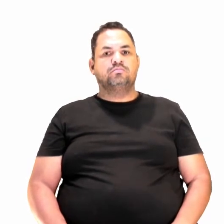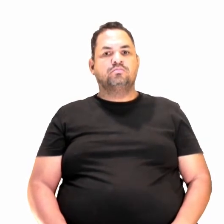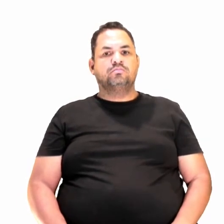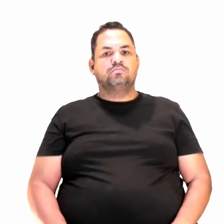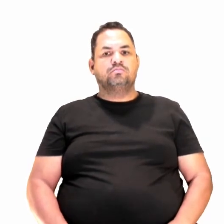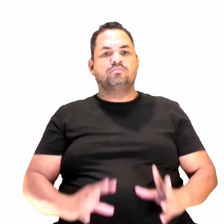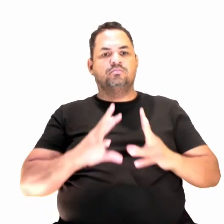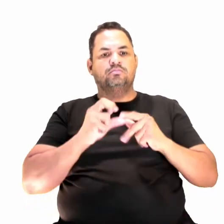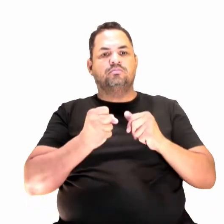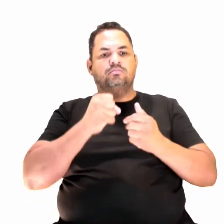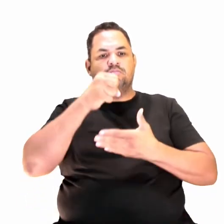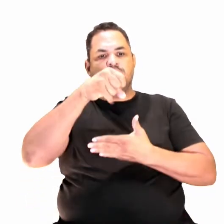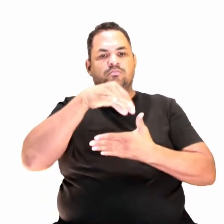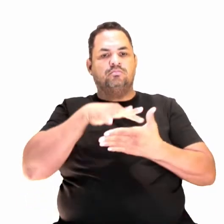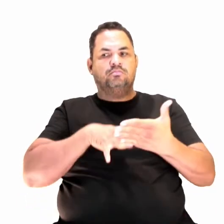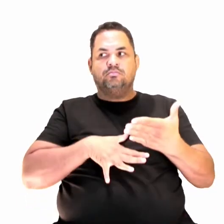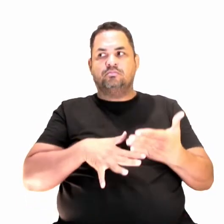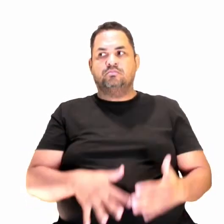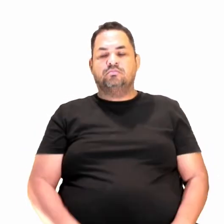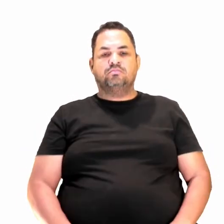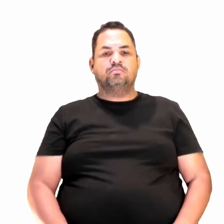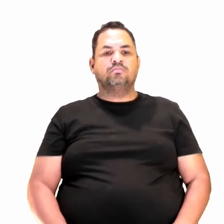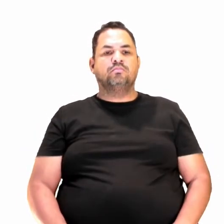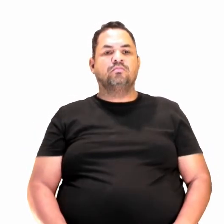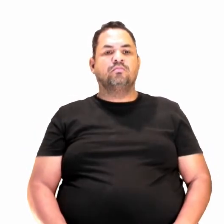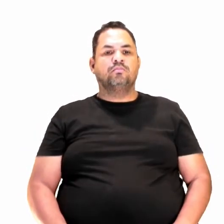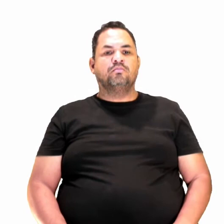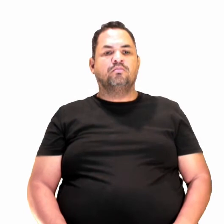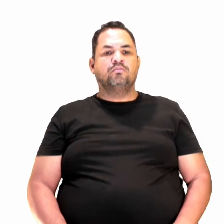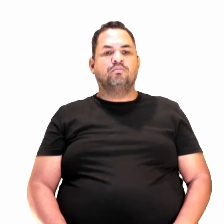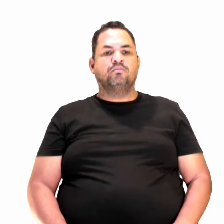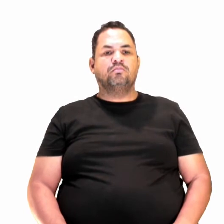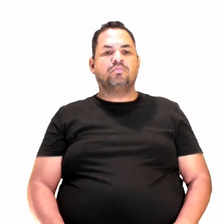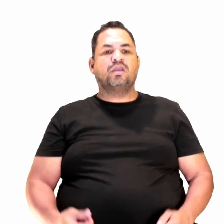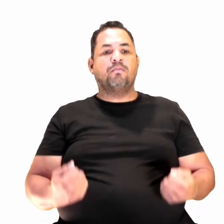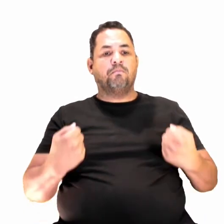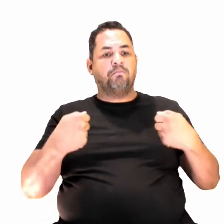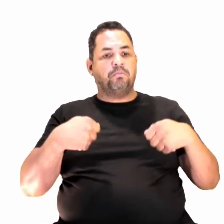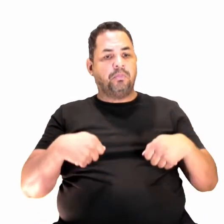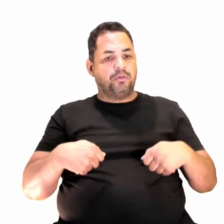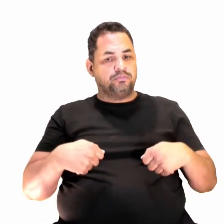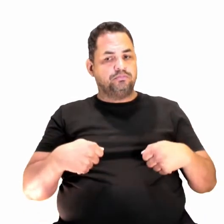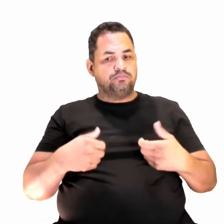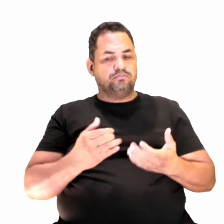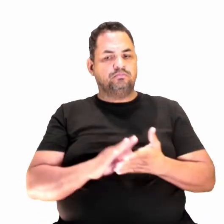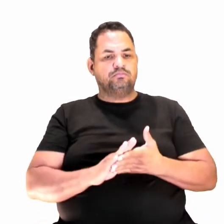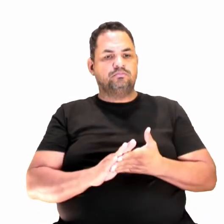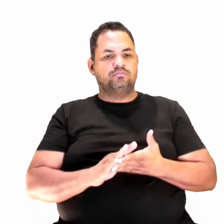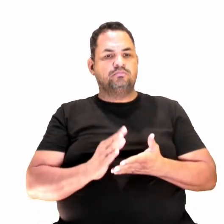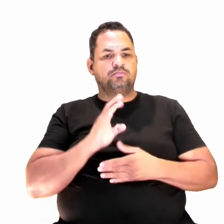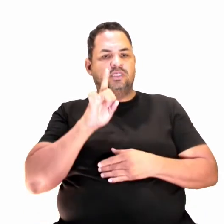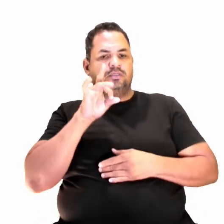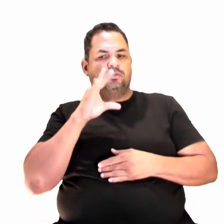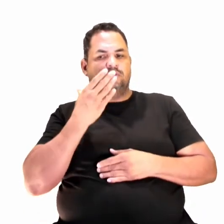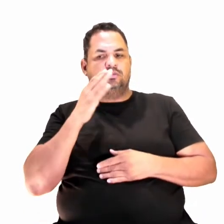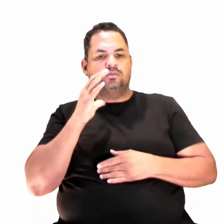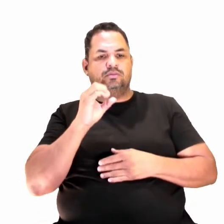de todas essas alternativas, vamos lá, possibilidade,